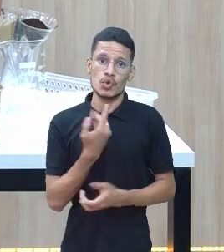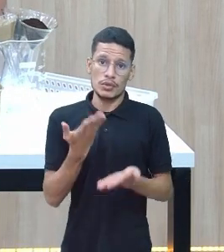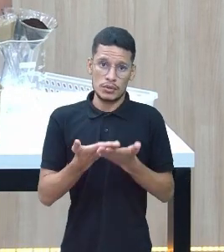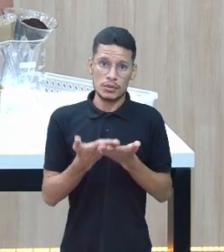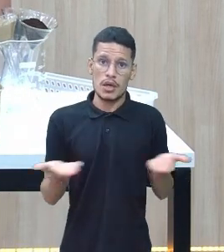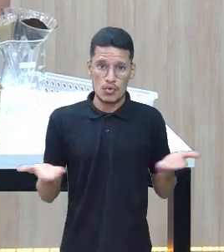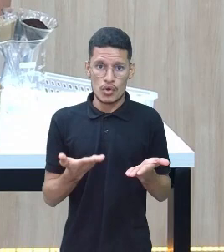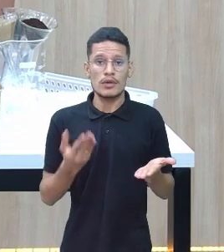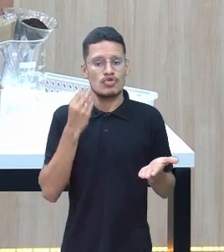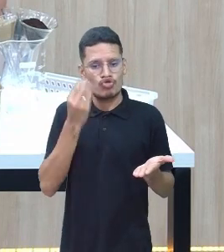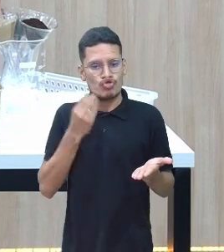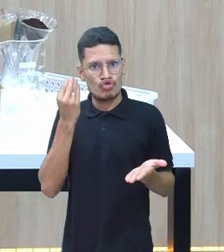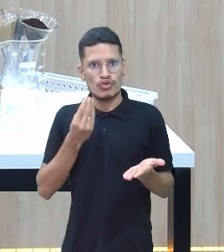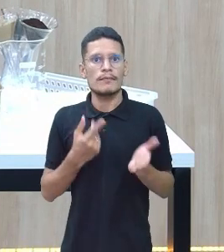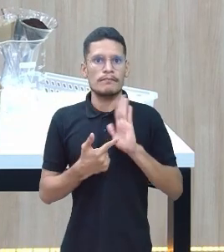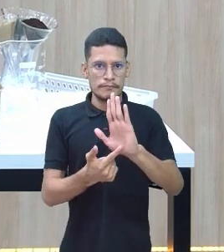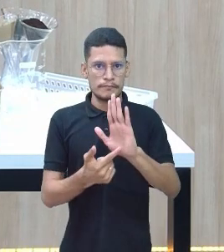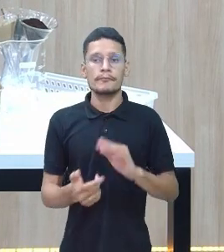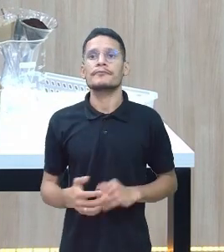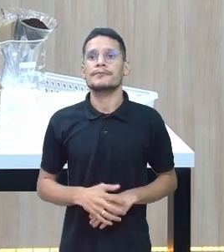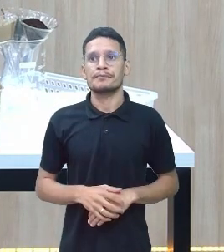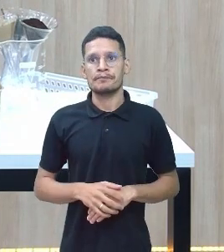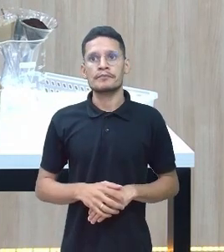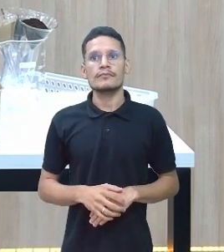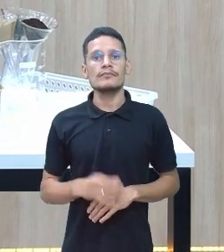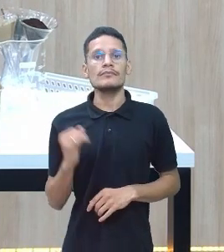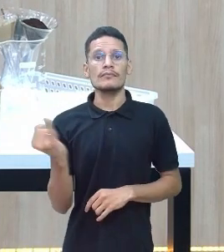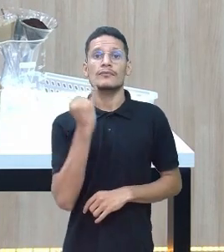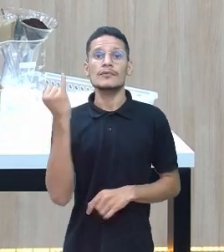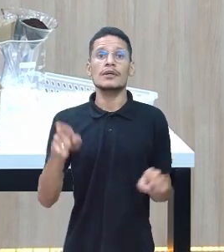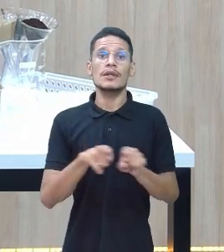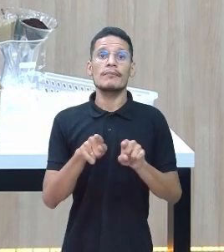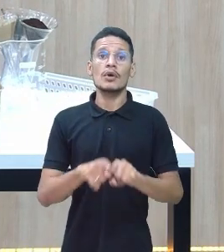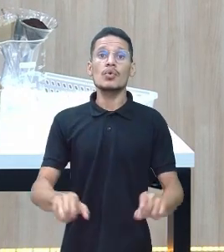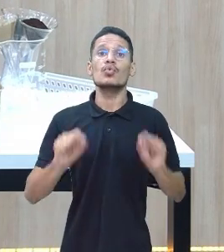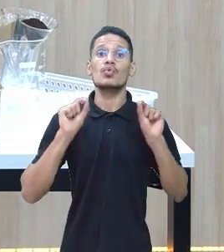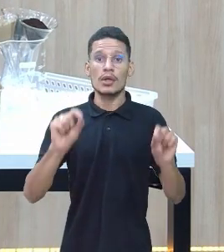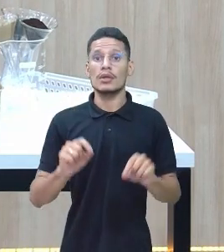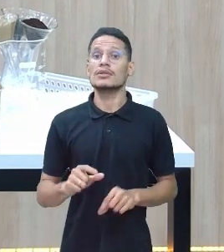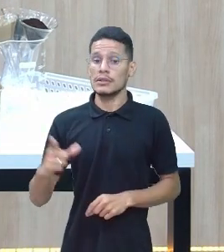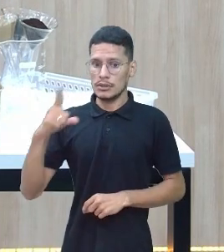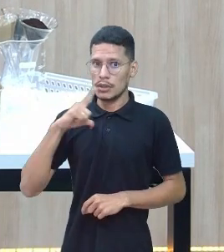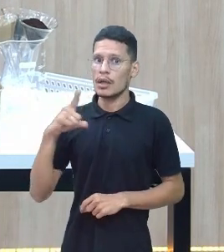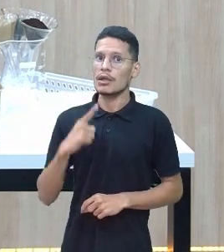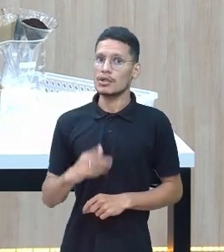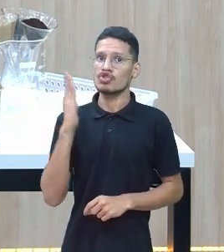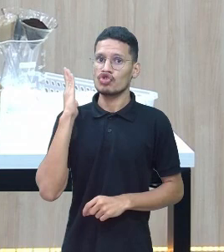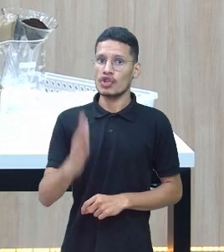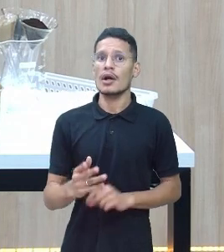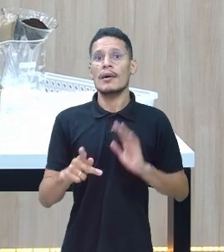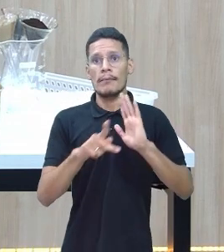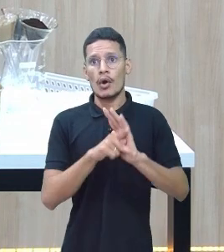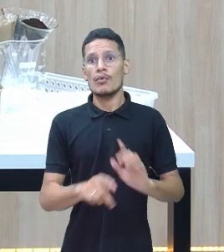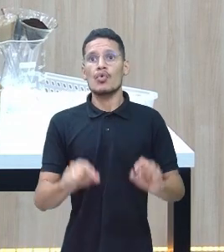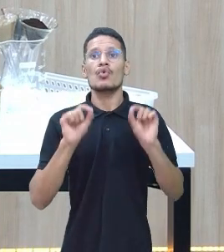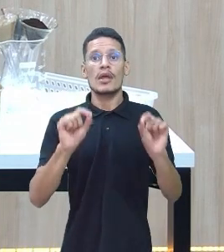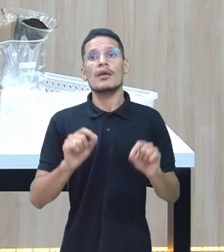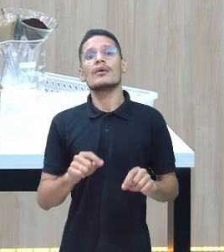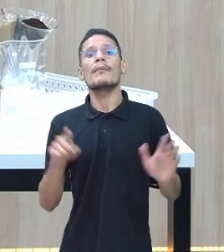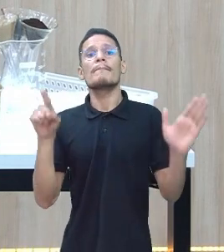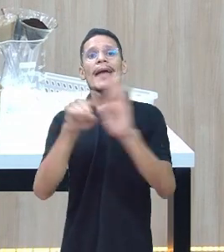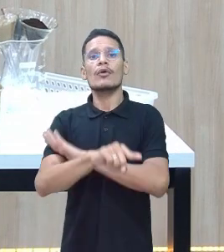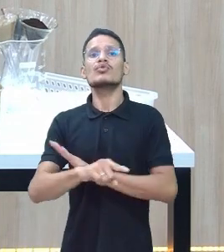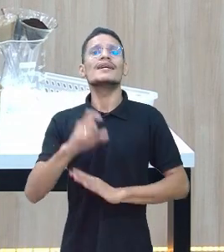experiência. E aí é importante a gente saber, porque tinha lá um questionamento lá no checkpoint, se tem